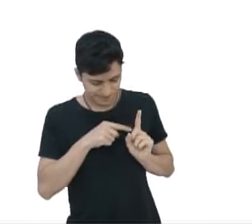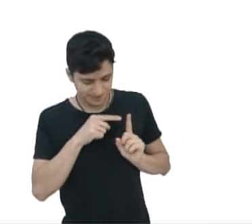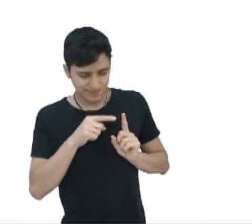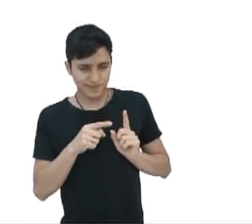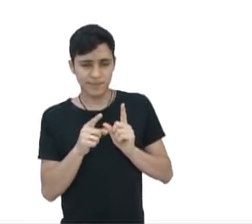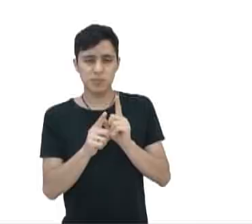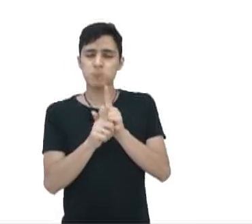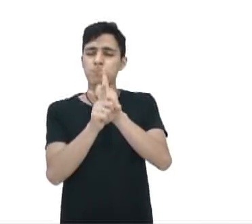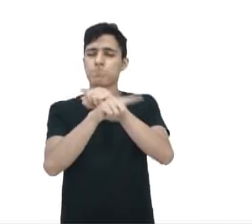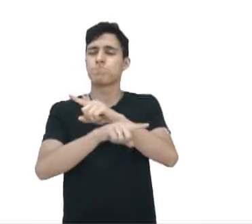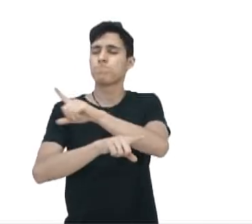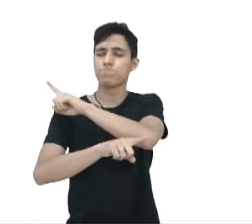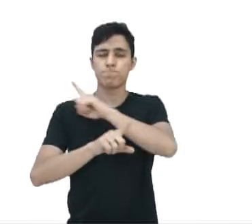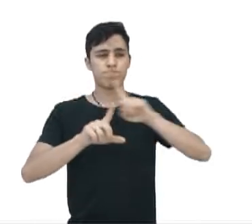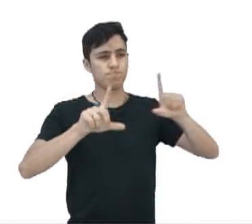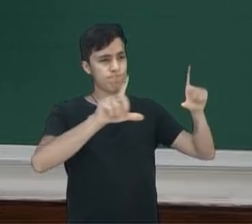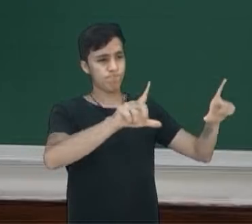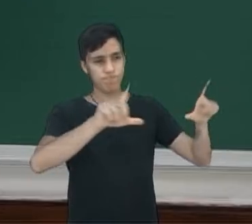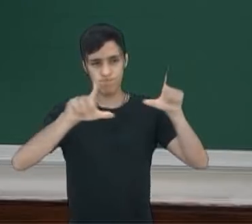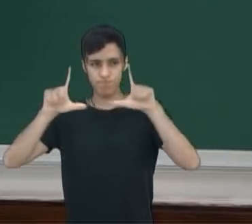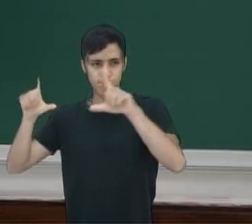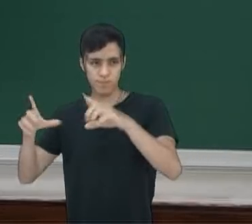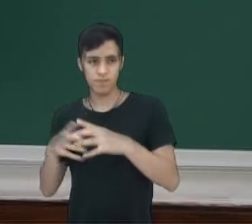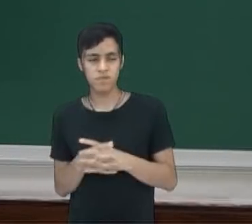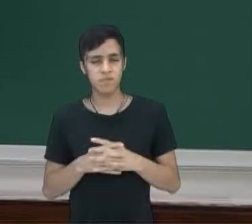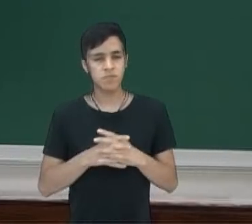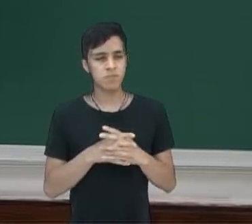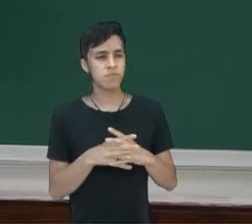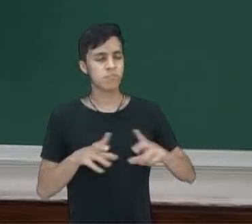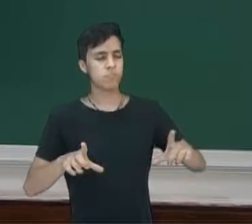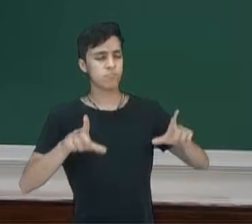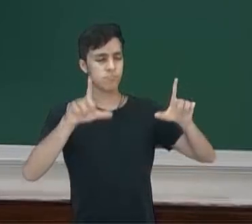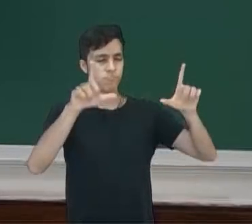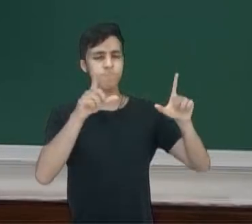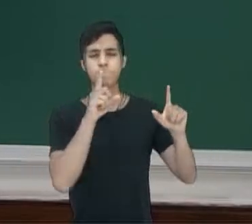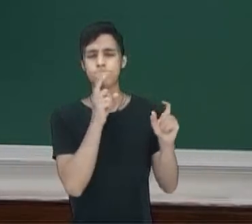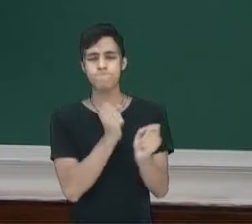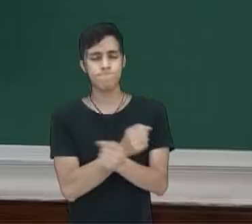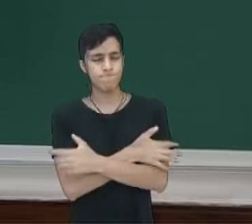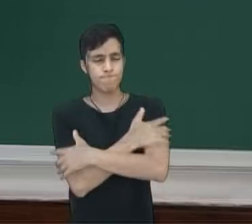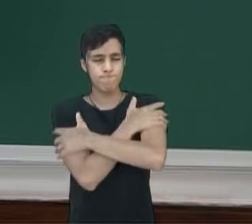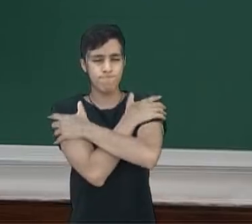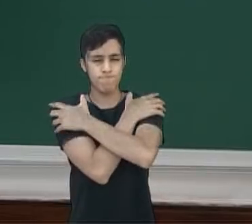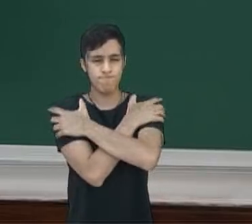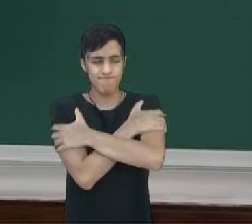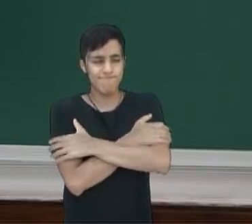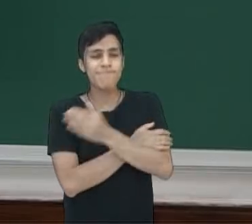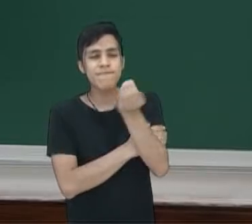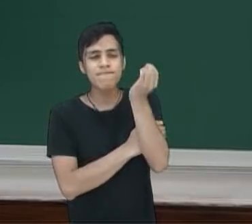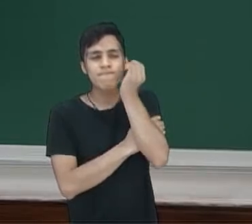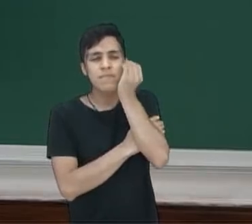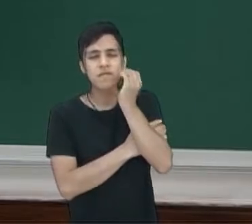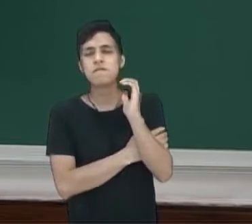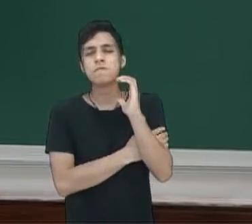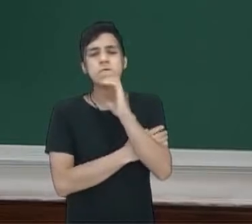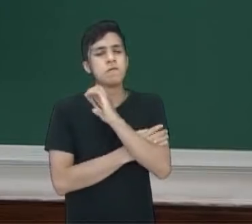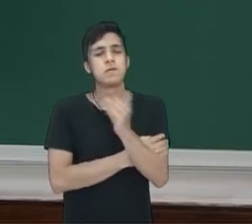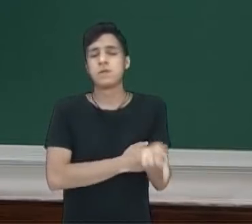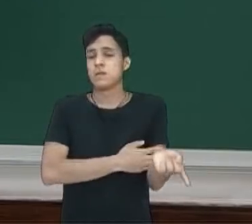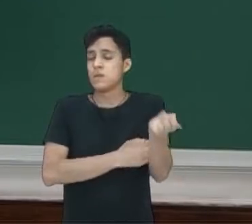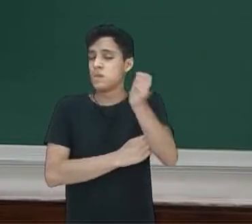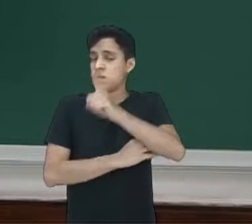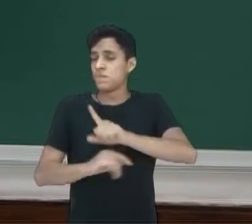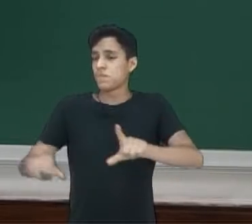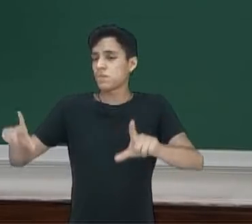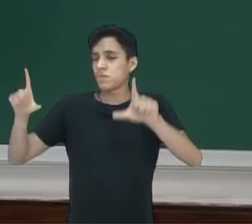situações opostas. Uma em que, né, o rapaz está com frio, tentando aquecer o corpo dele, e a outra em que a pessoa